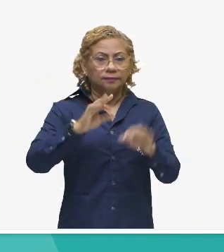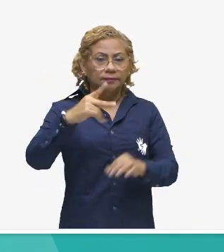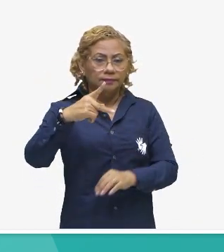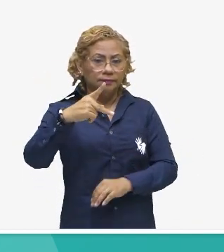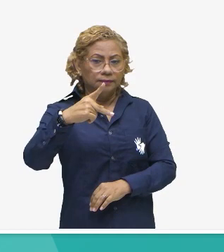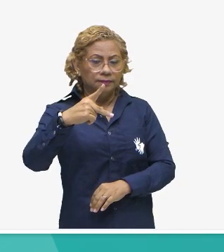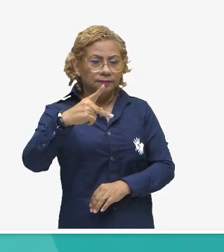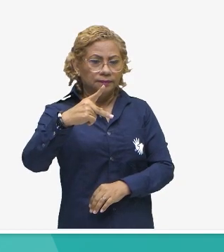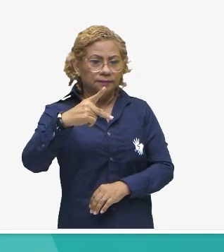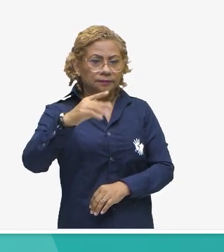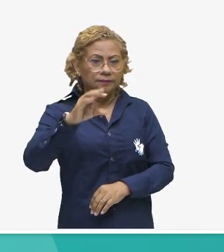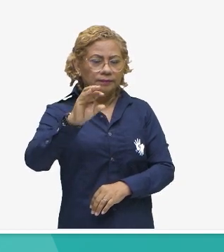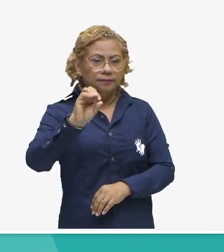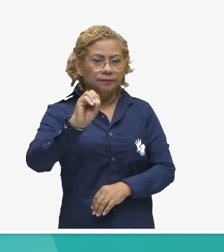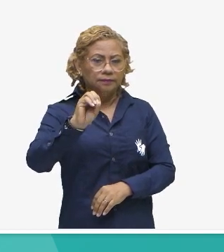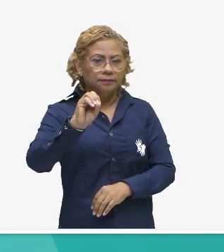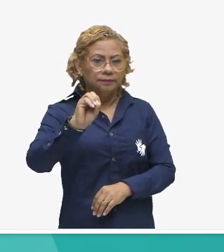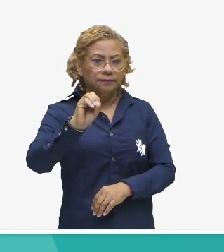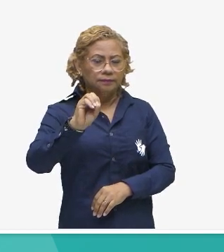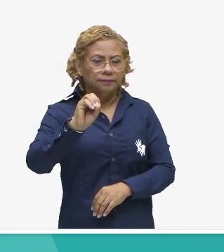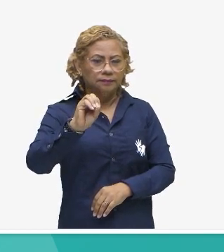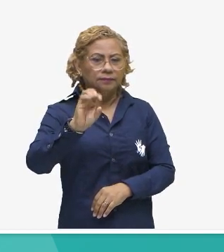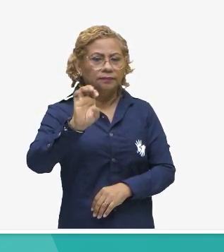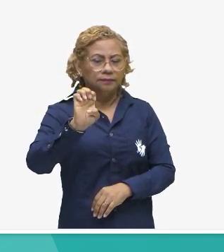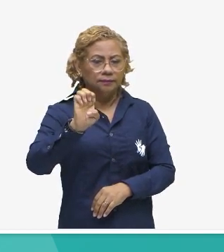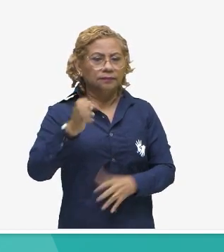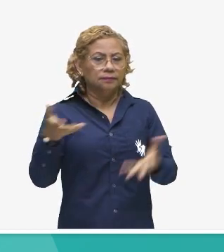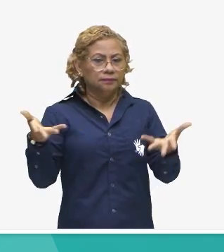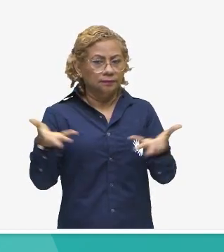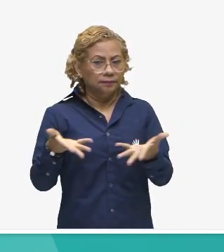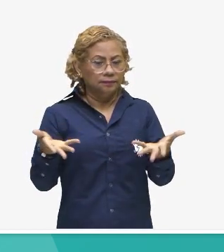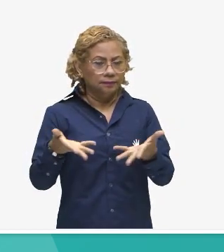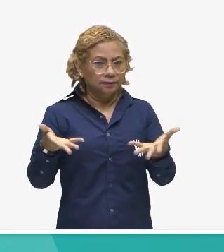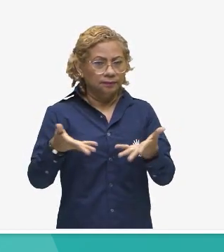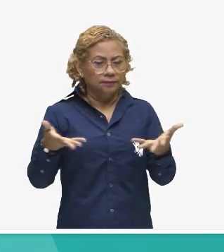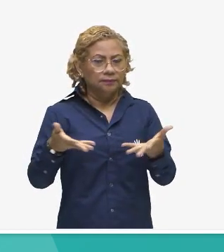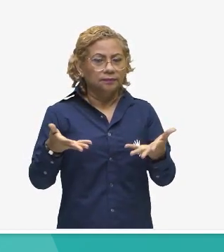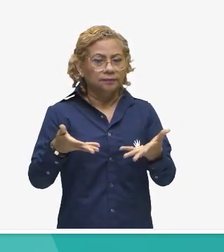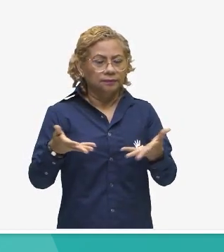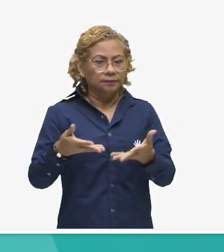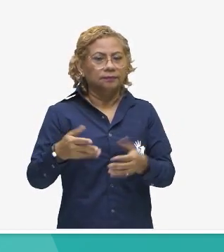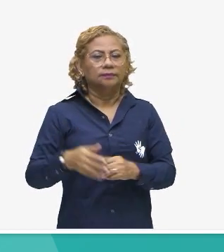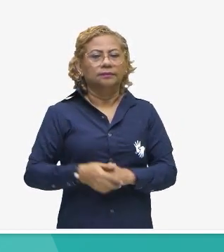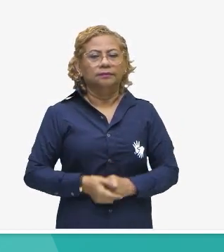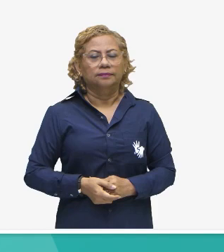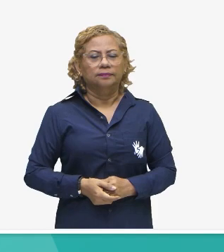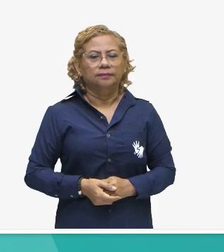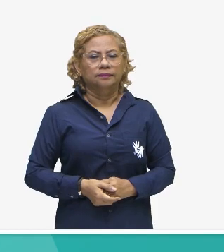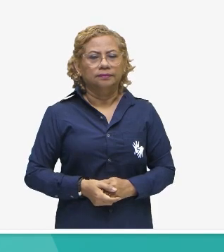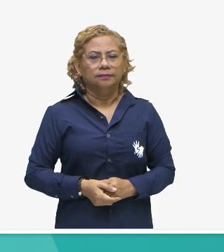né, põe é presente, né, ela põe.